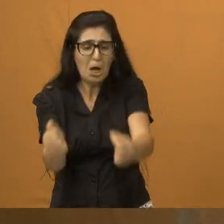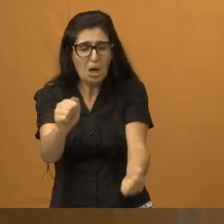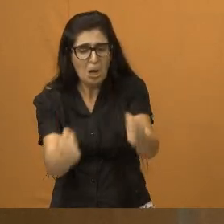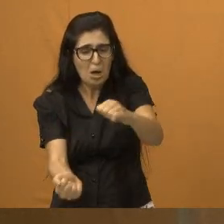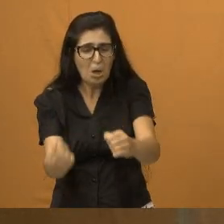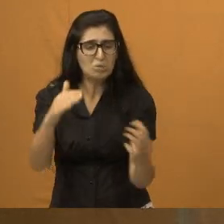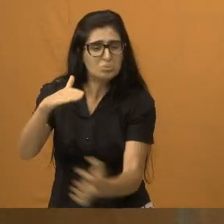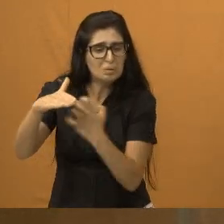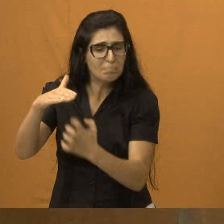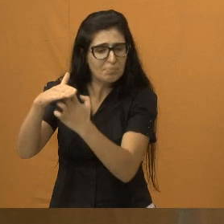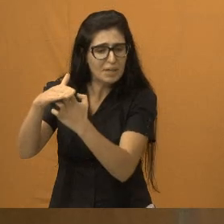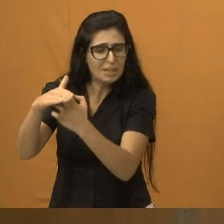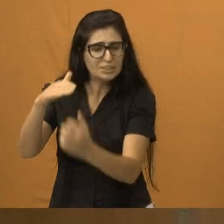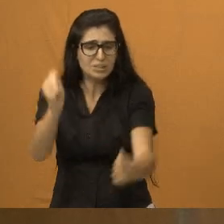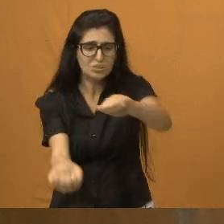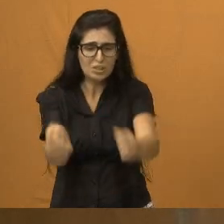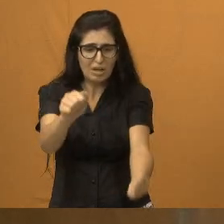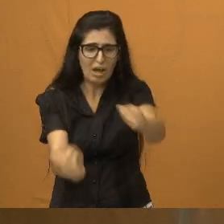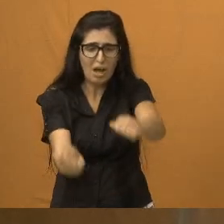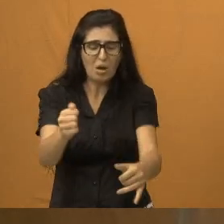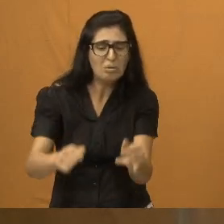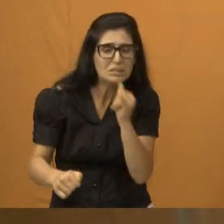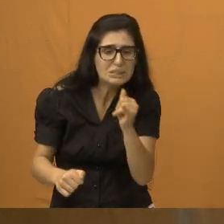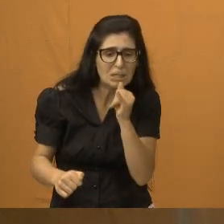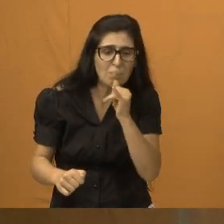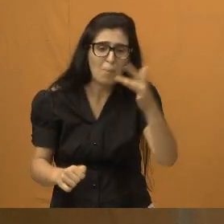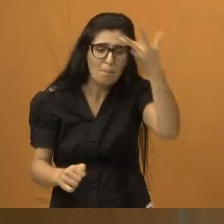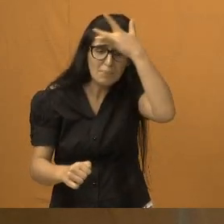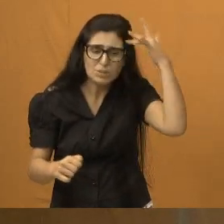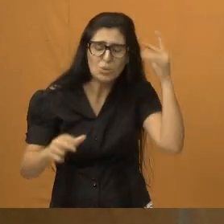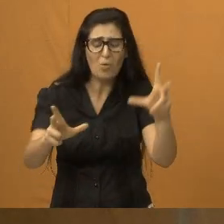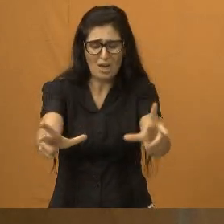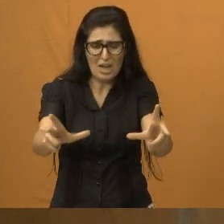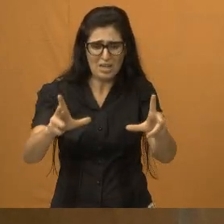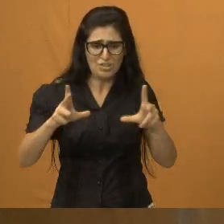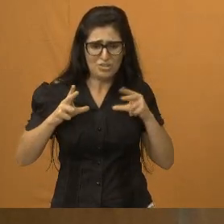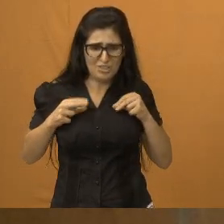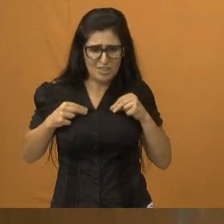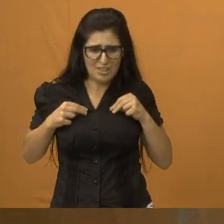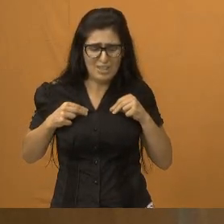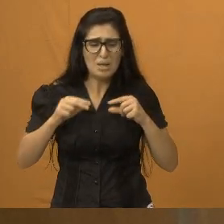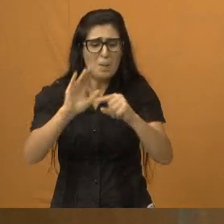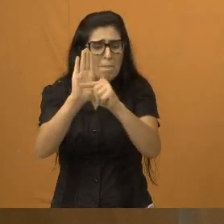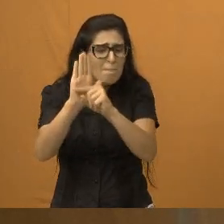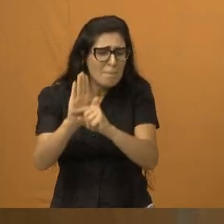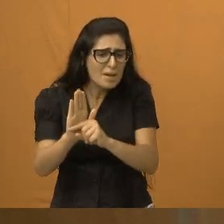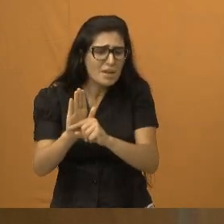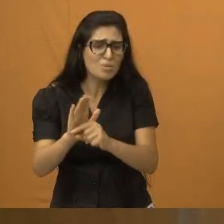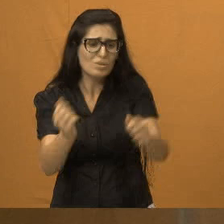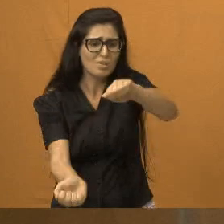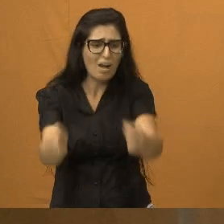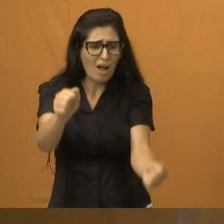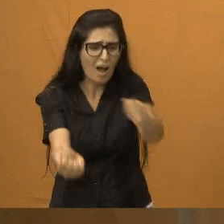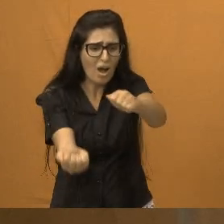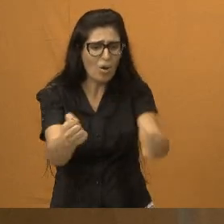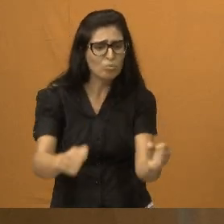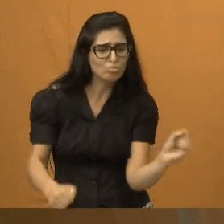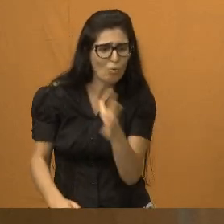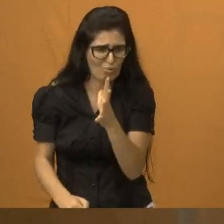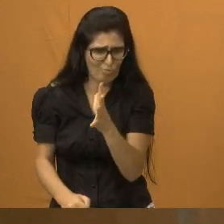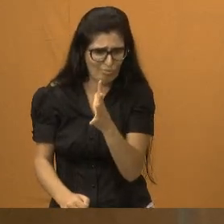afetada, também as pessoas adquiriram menos carros novos. Com menos carros novos circulando na cidade de